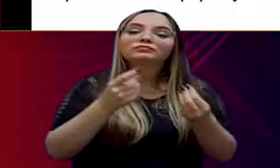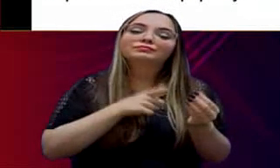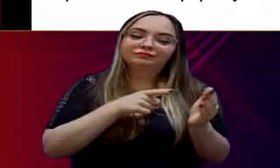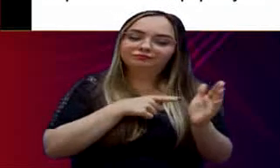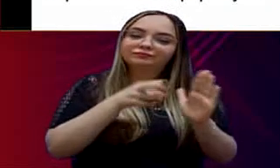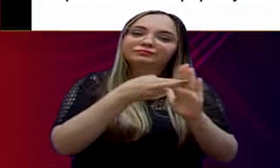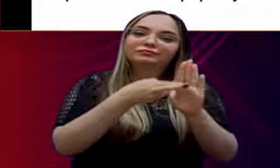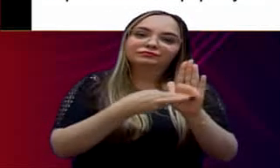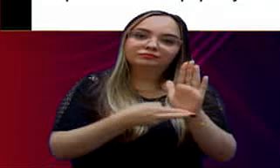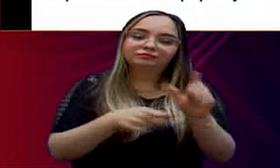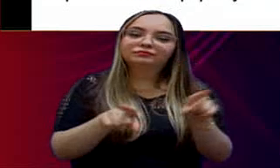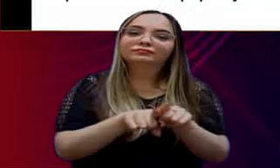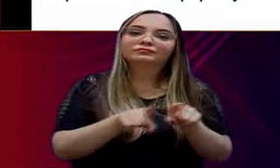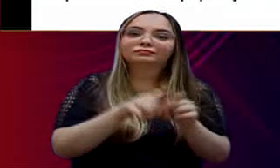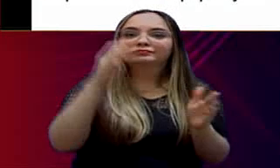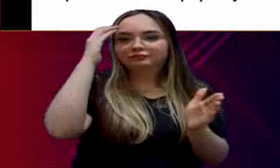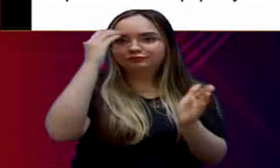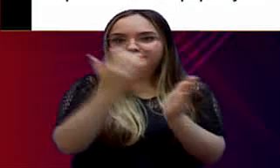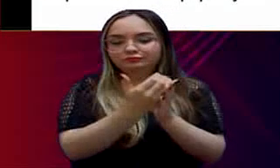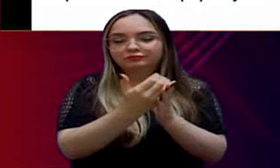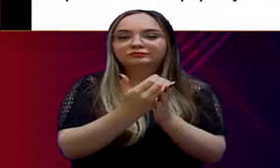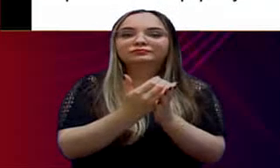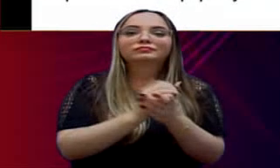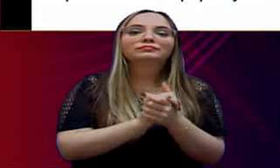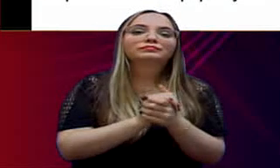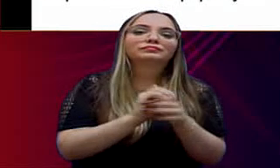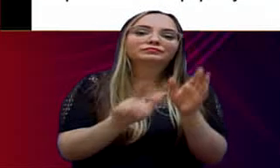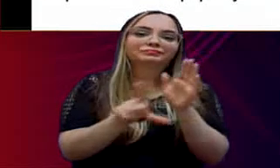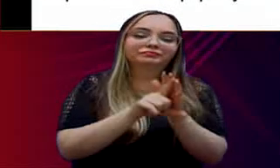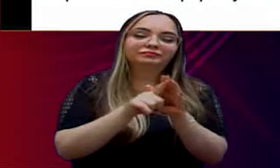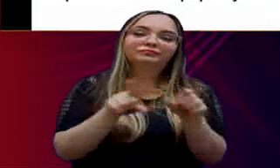limite da lei de responsabilidade fiscal e constituição